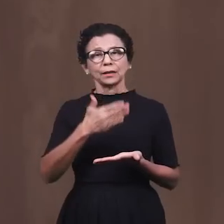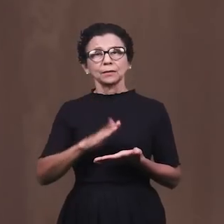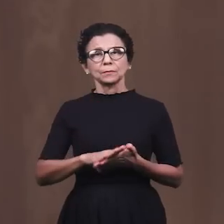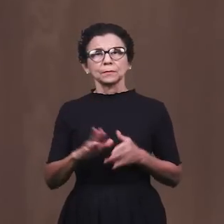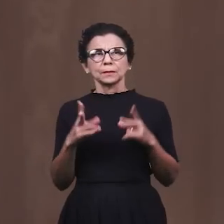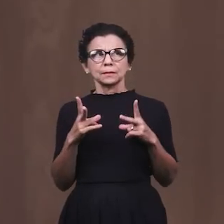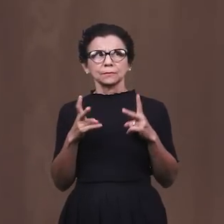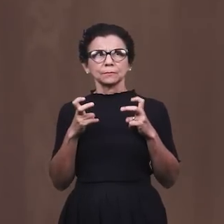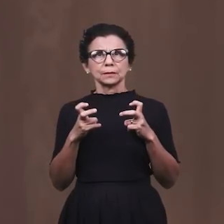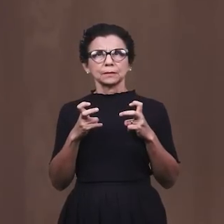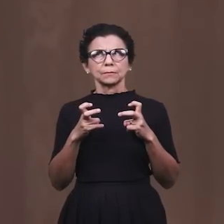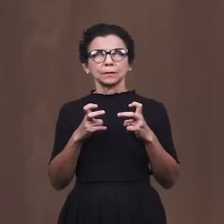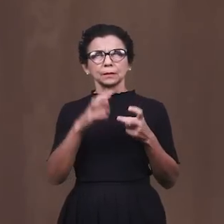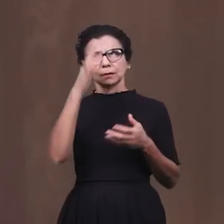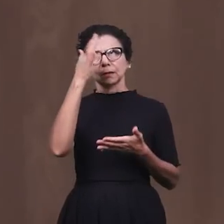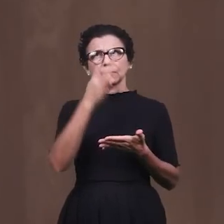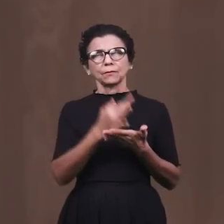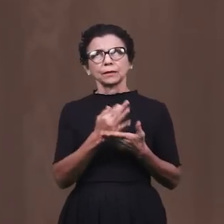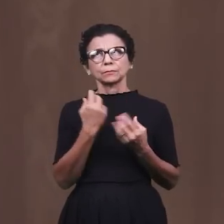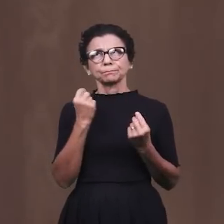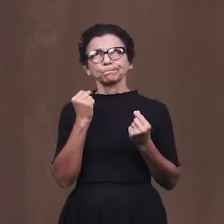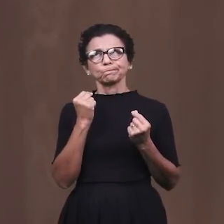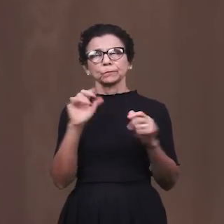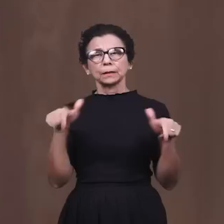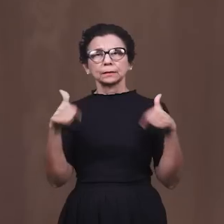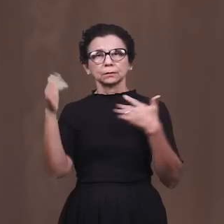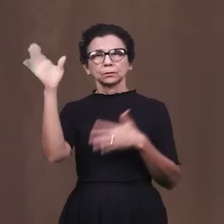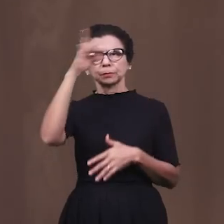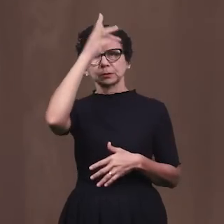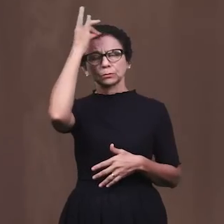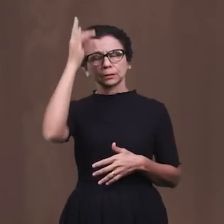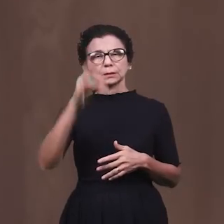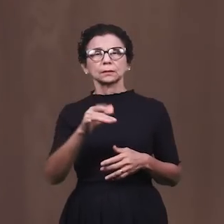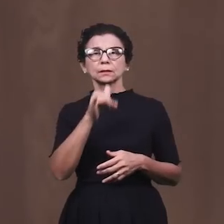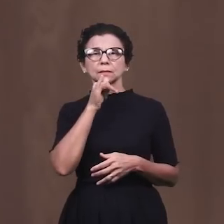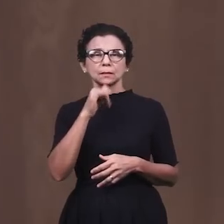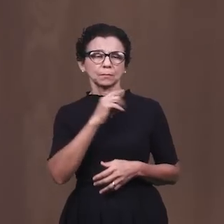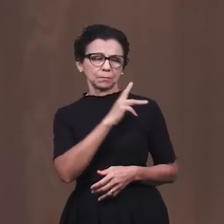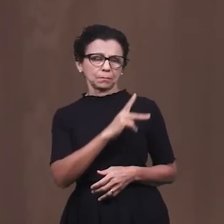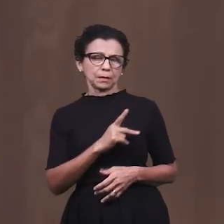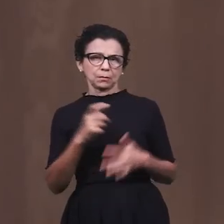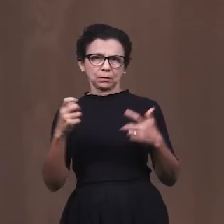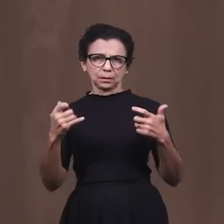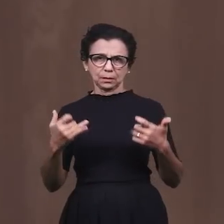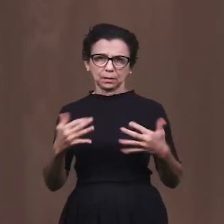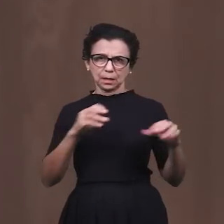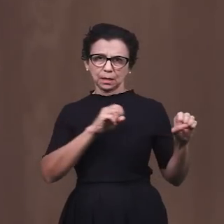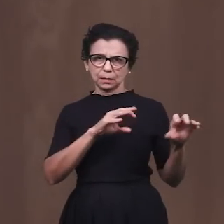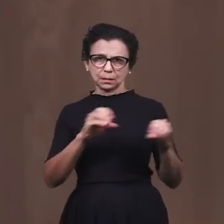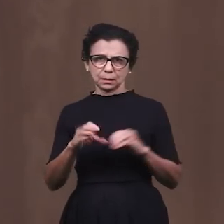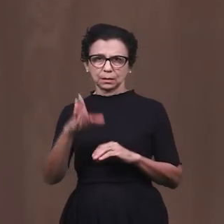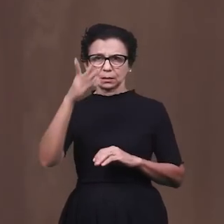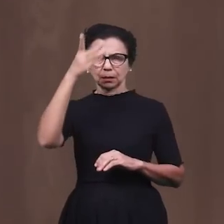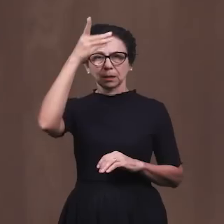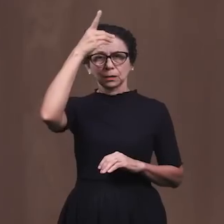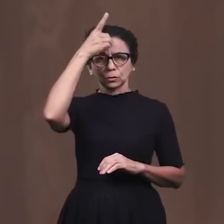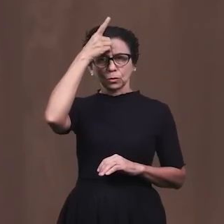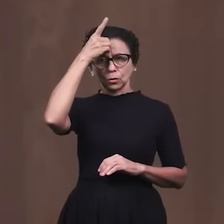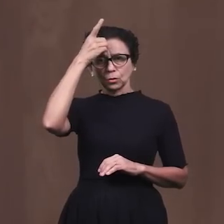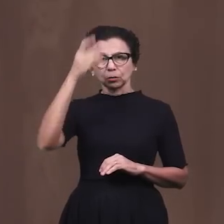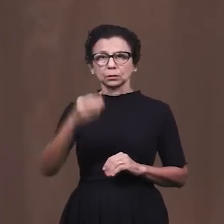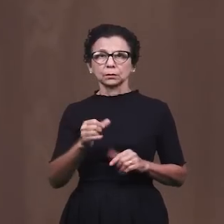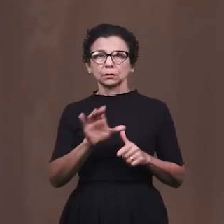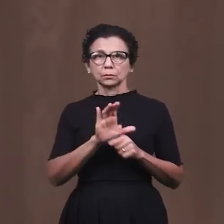que você vai perceber a fé como uma operação do Espírito Santo, como, por exemplo, o apóstolo Paulo, quando fala sobre os dons espirituais no